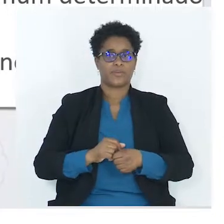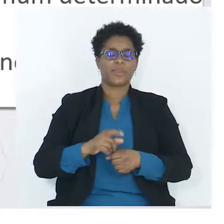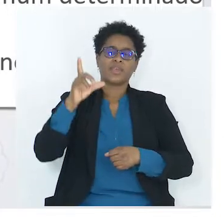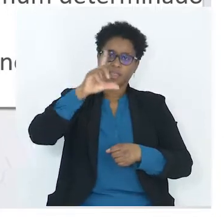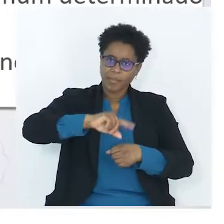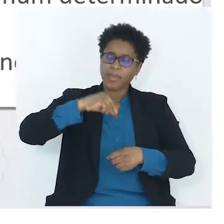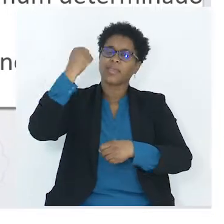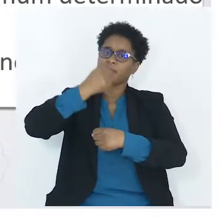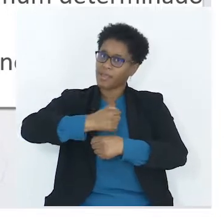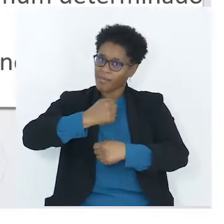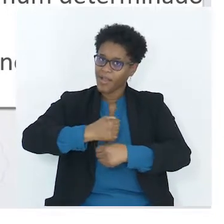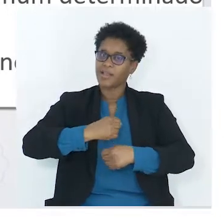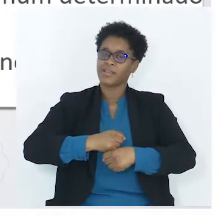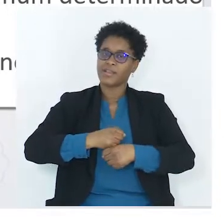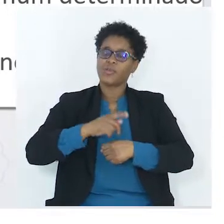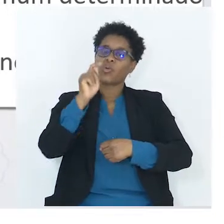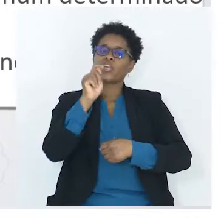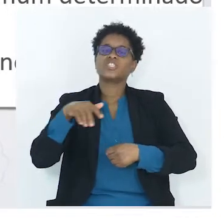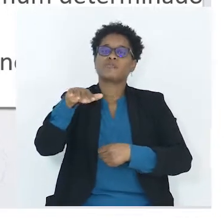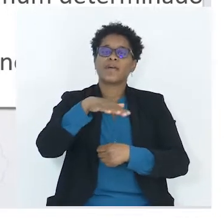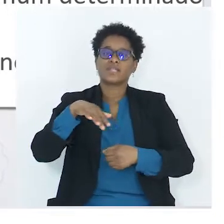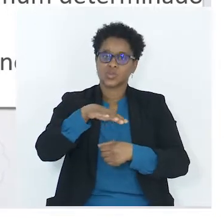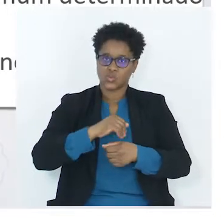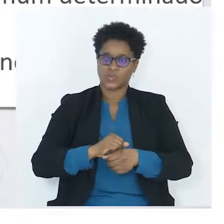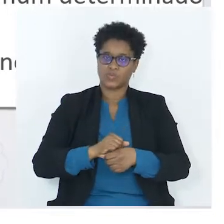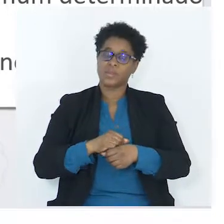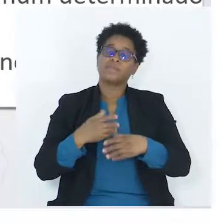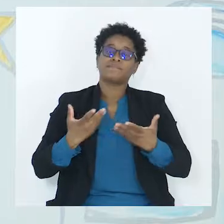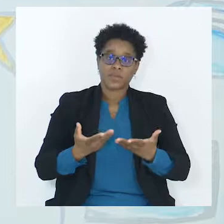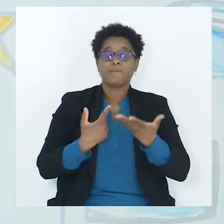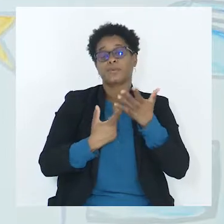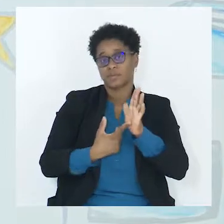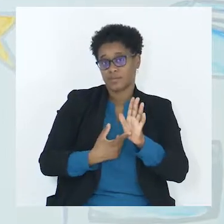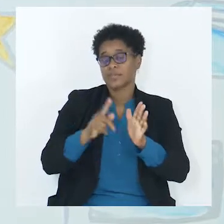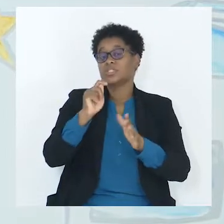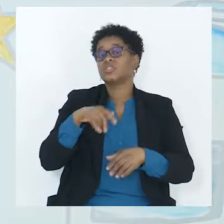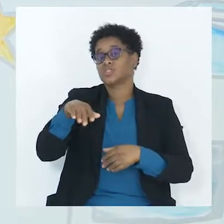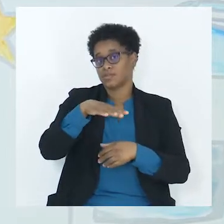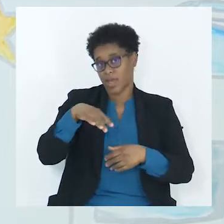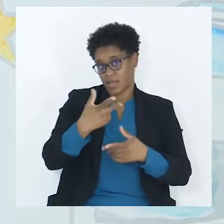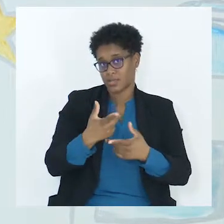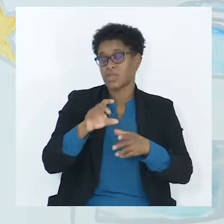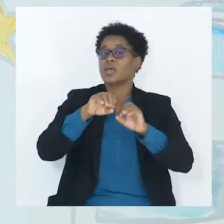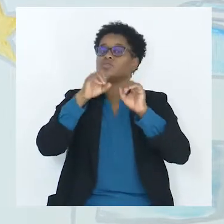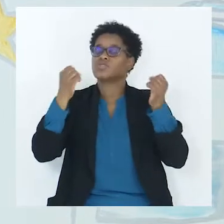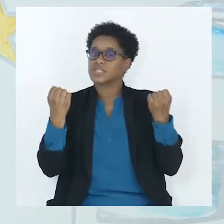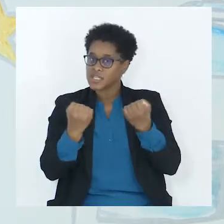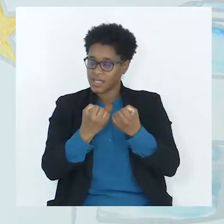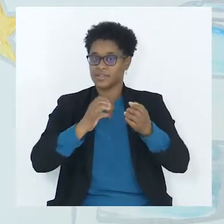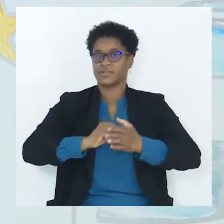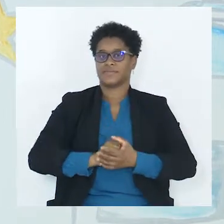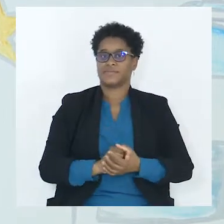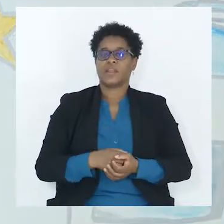tempo e também trabalha com o espaço. Nesse caso, o espaço é